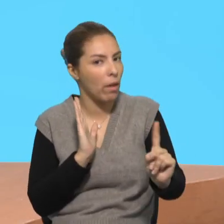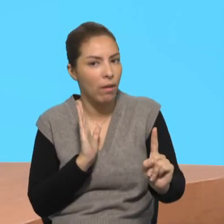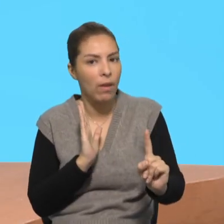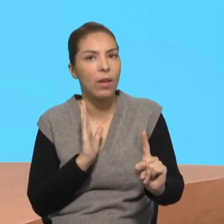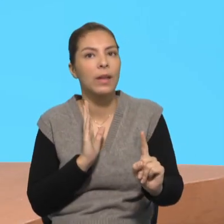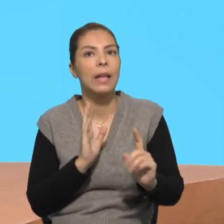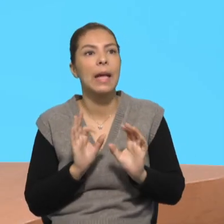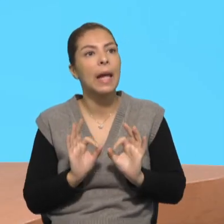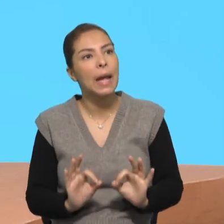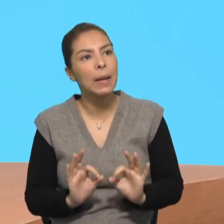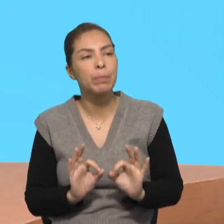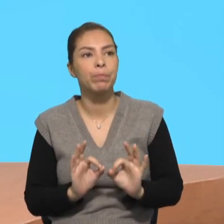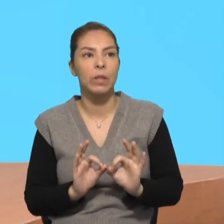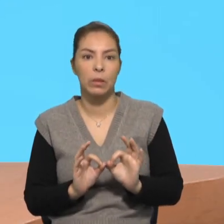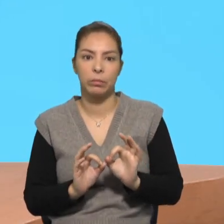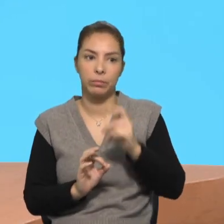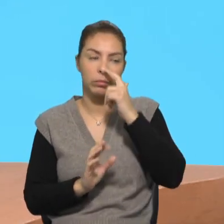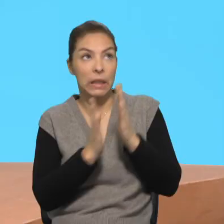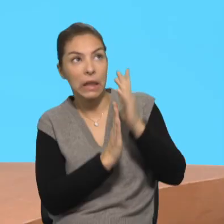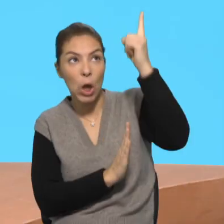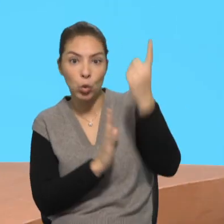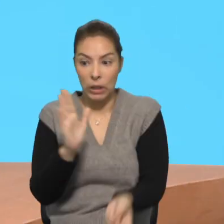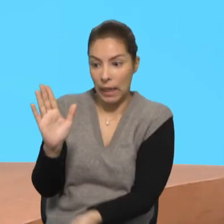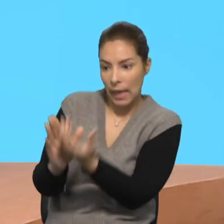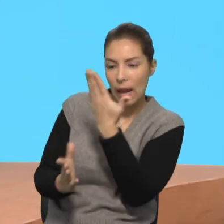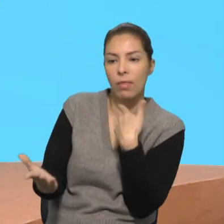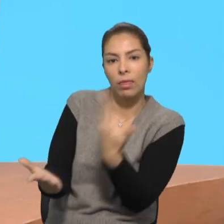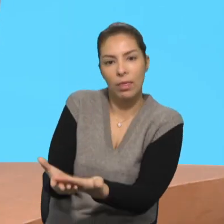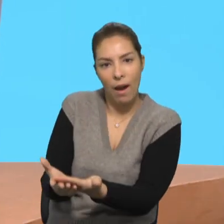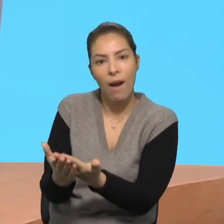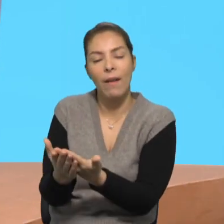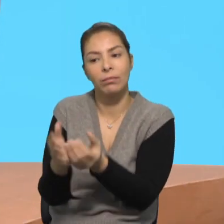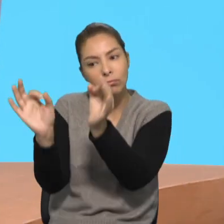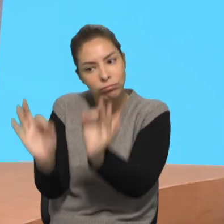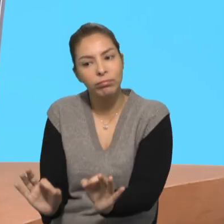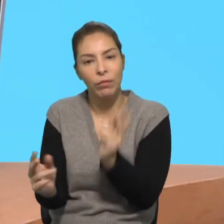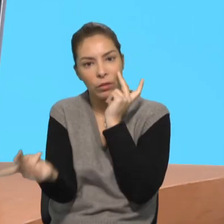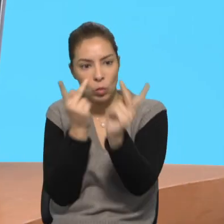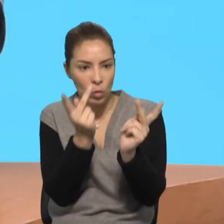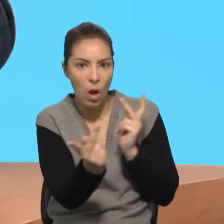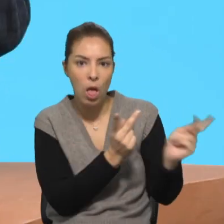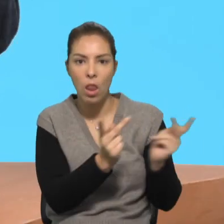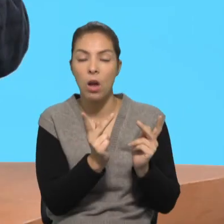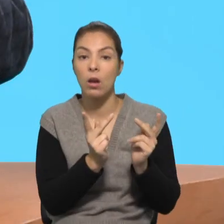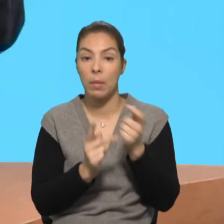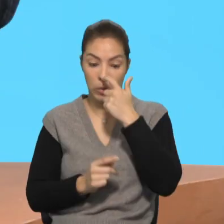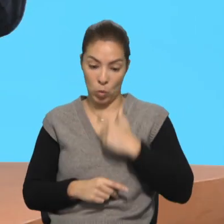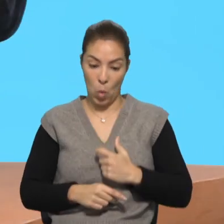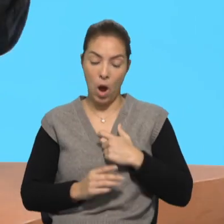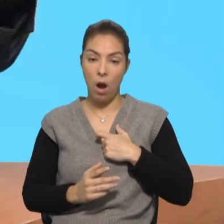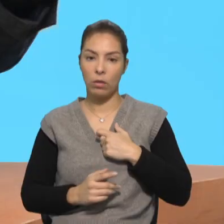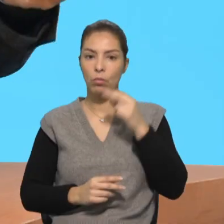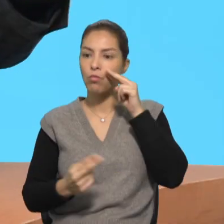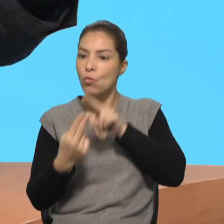a presença do Criador que se reflete na obra criada. Portanto, é a partir da obra criada que o homem encontra